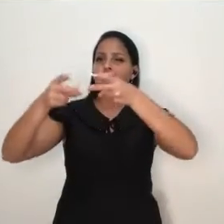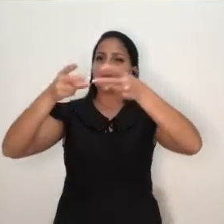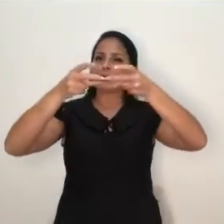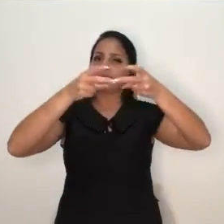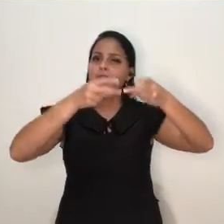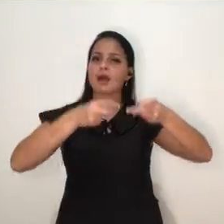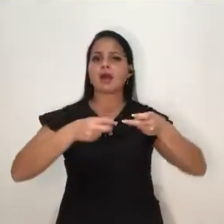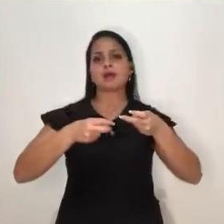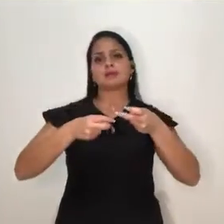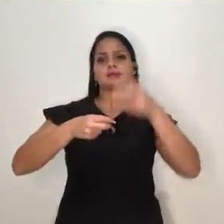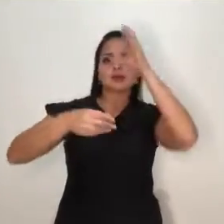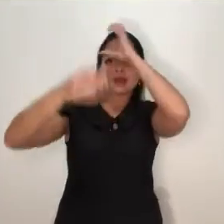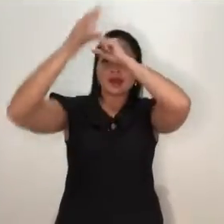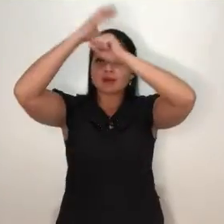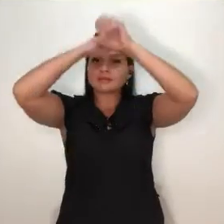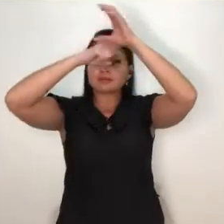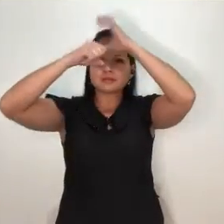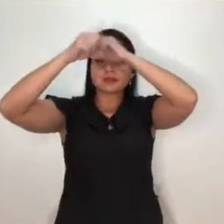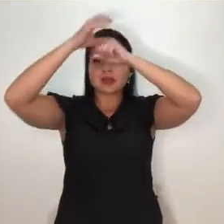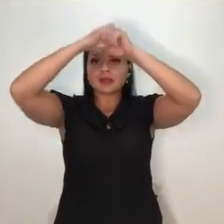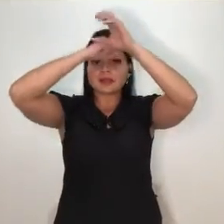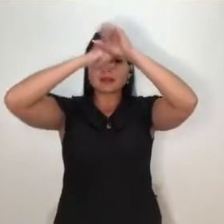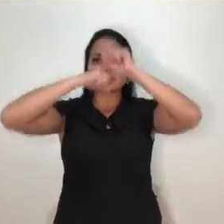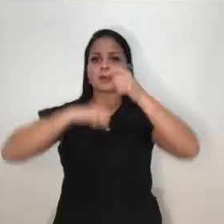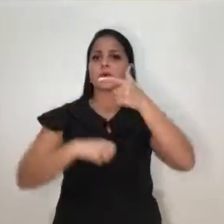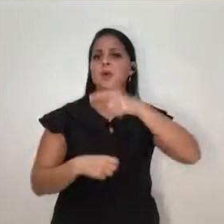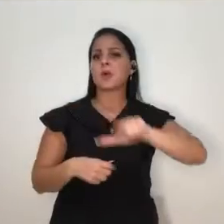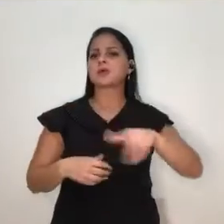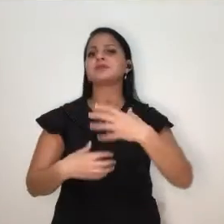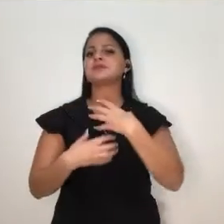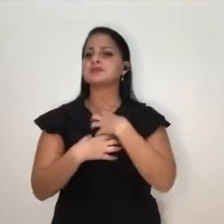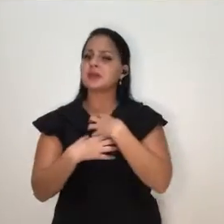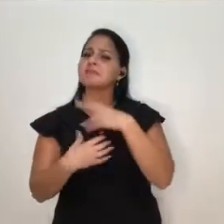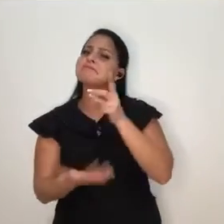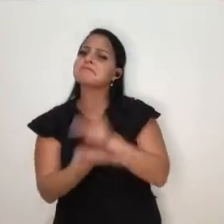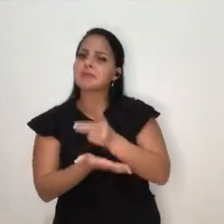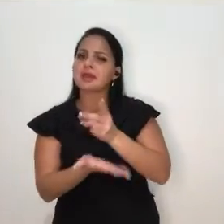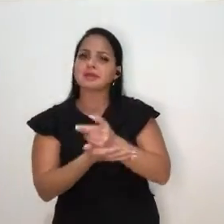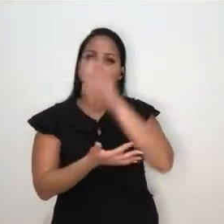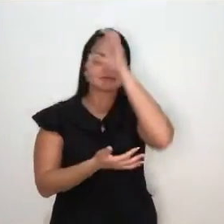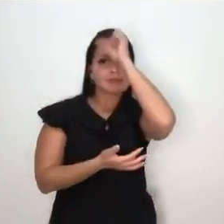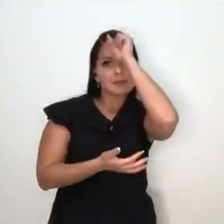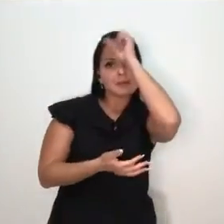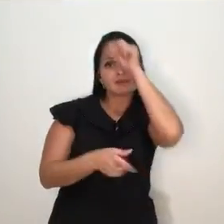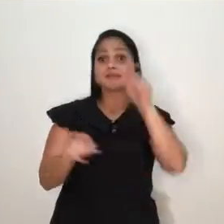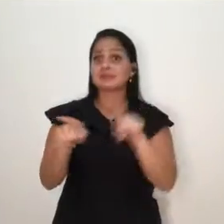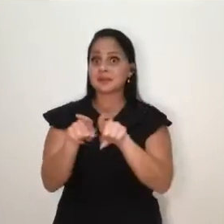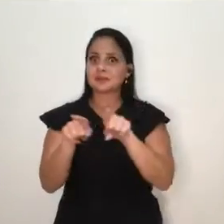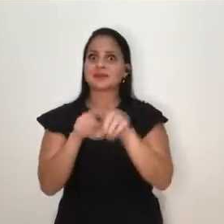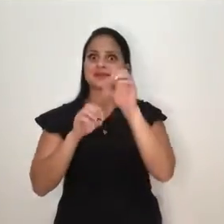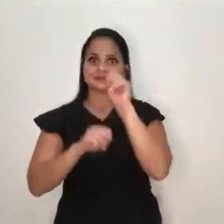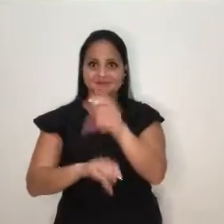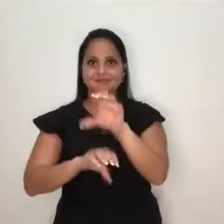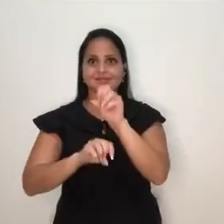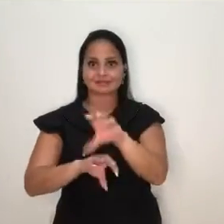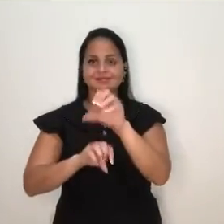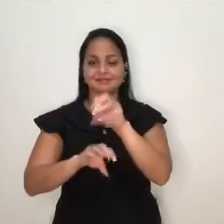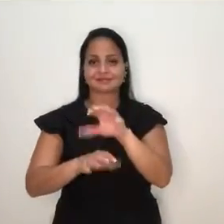né? Aprender novas formas de aprender e de ensinar também,